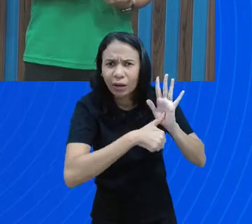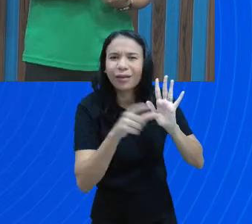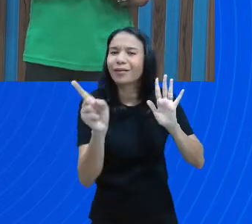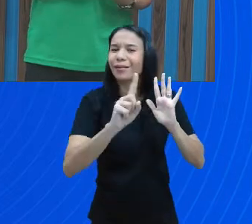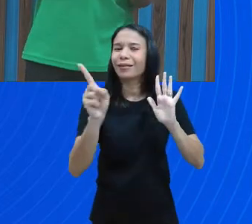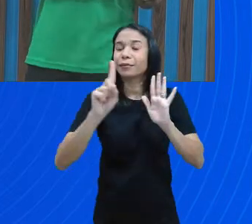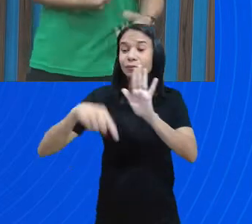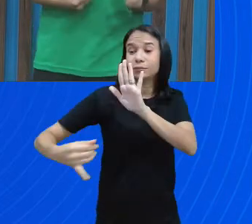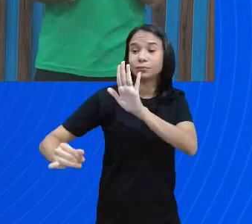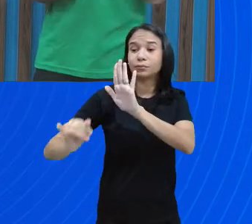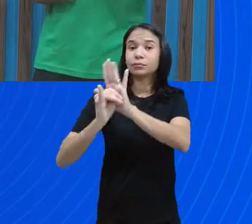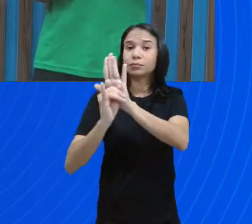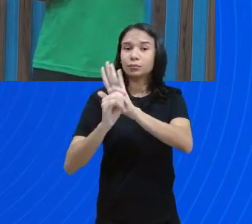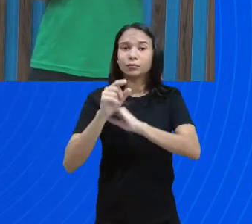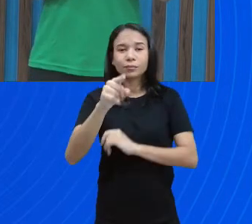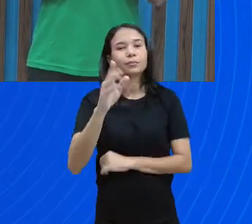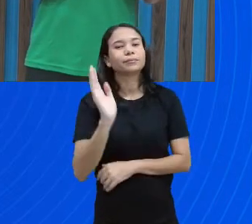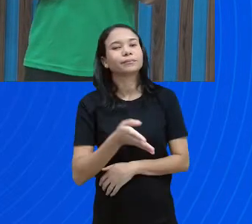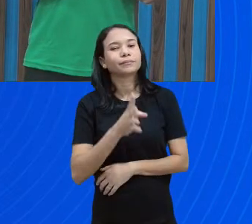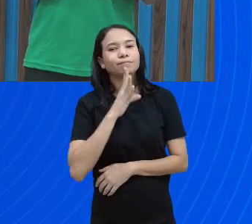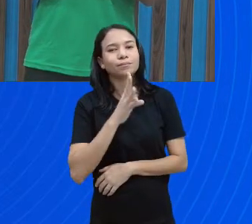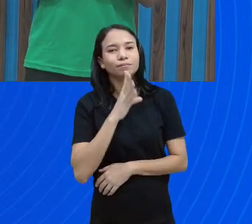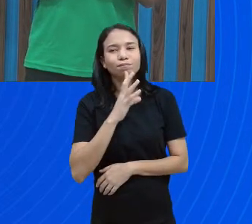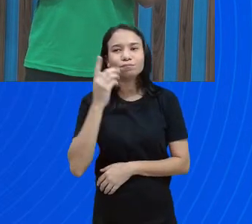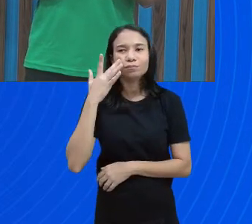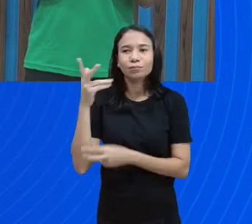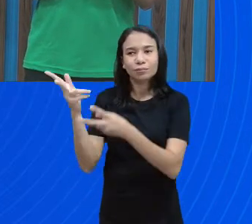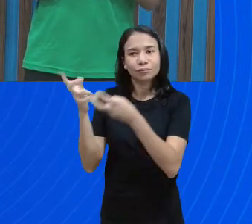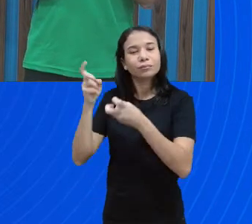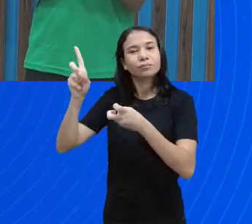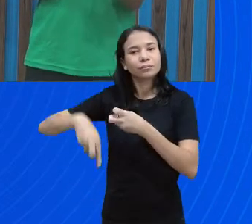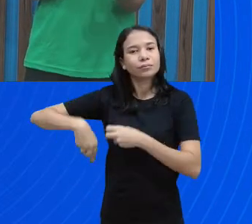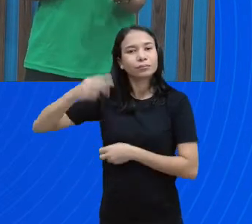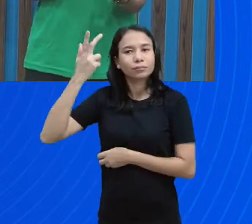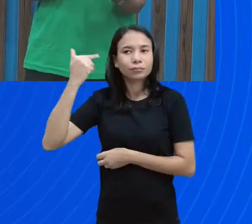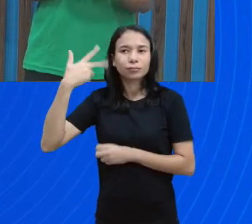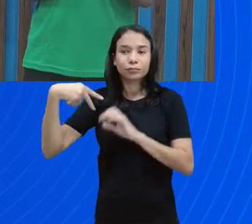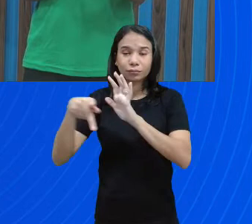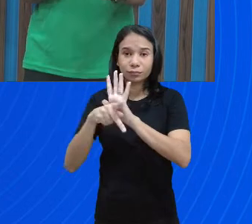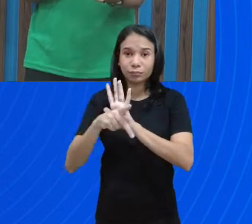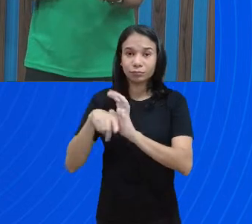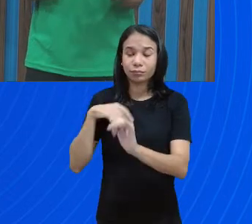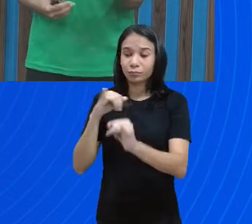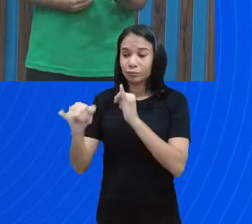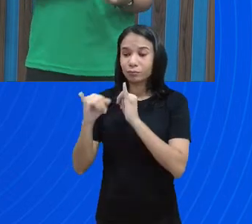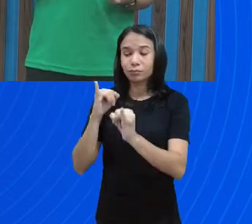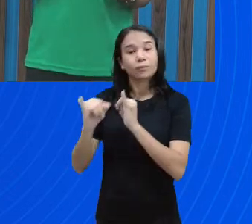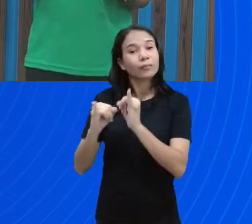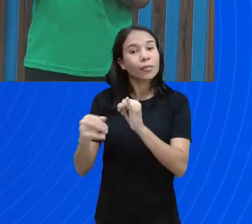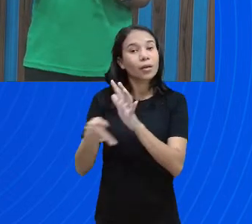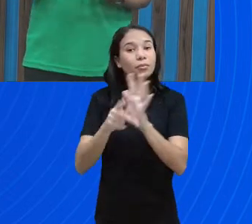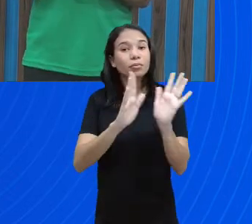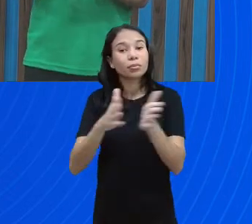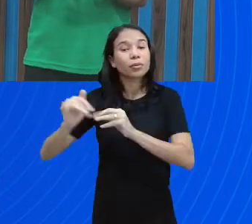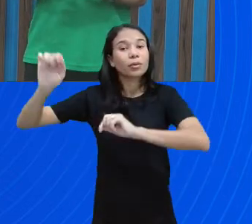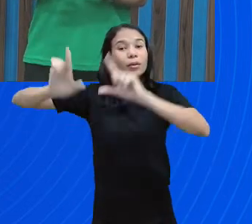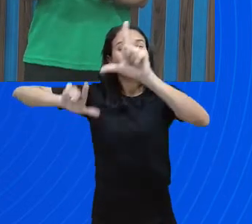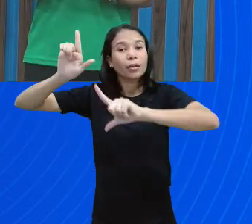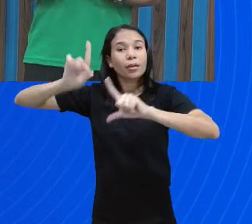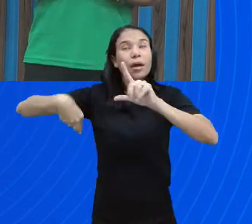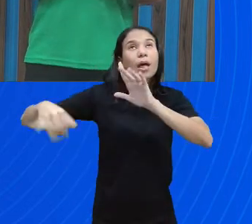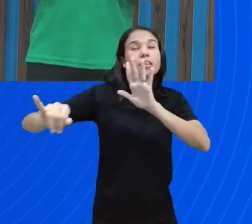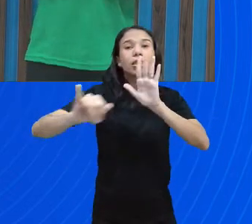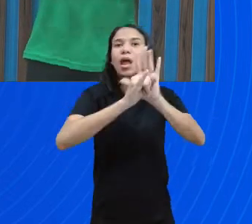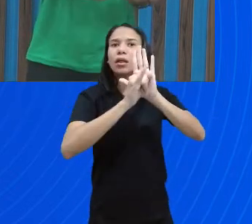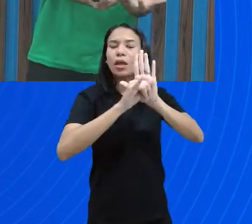esse tema, eu tenho certeza, vocês estão ligados aí, é um tema muito comum de se debater na internet, né, nos programas de TV, que é a identidade, é como